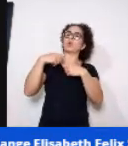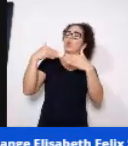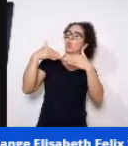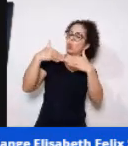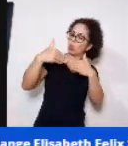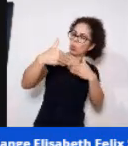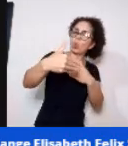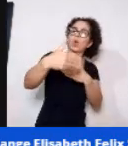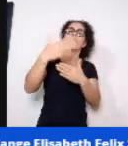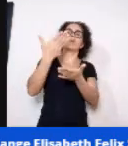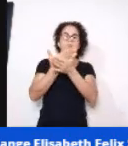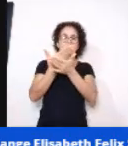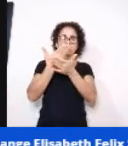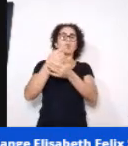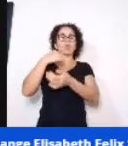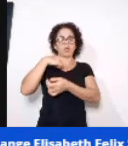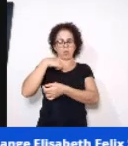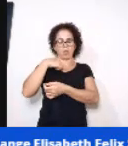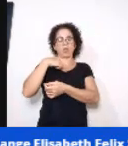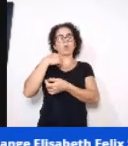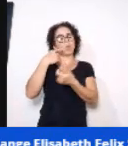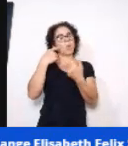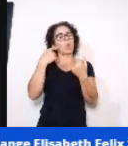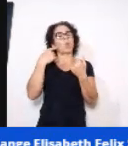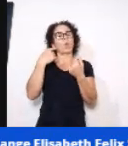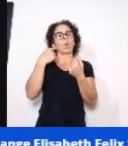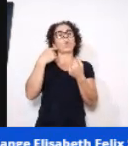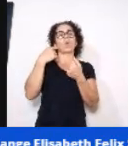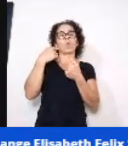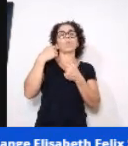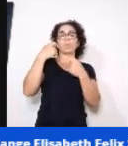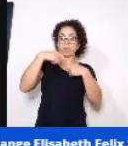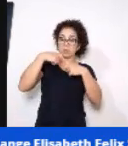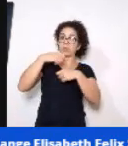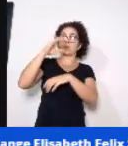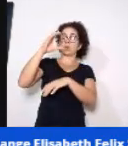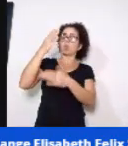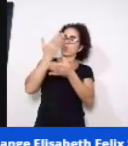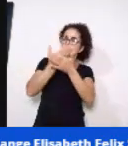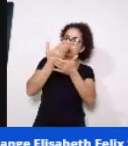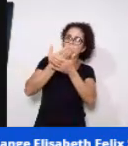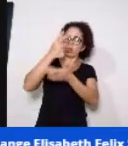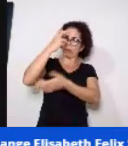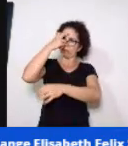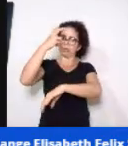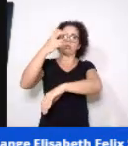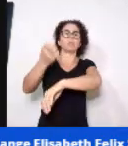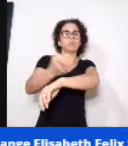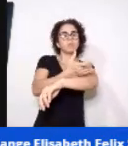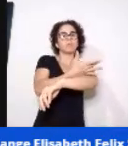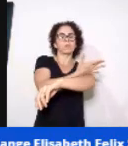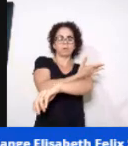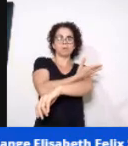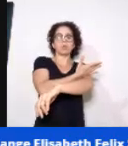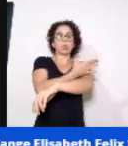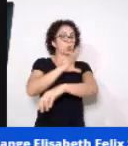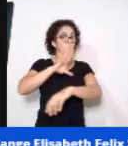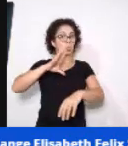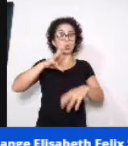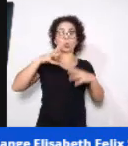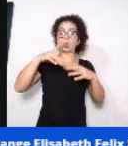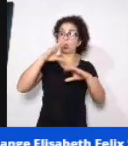o que mais agregou para mim desde o ano passado. E muitos dos cursos que eu fiz, gente, tudo gratuito, tá? Porque